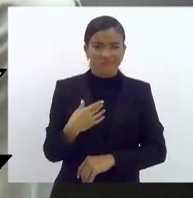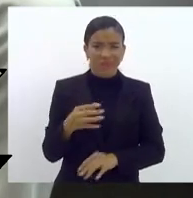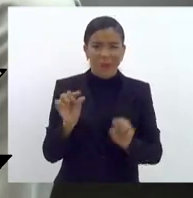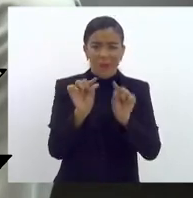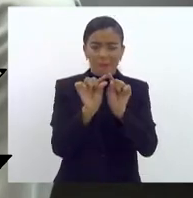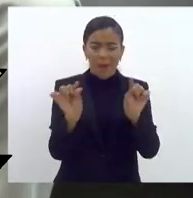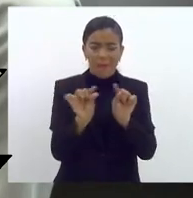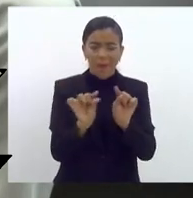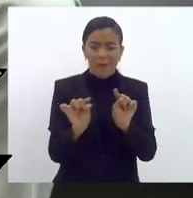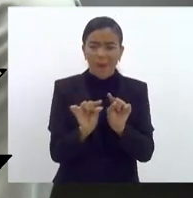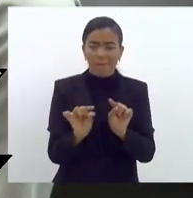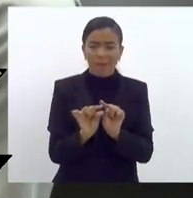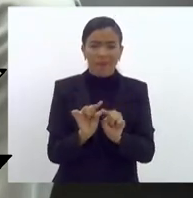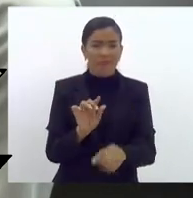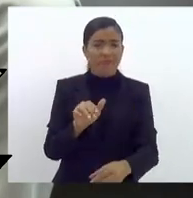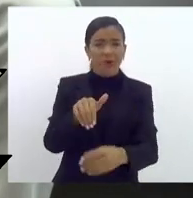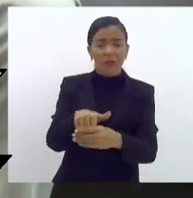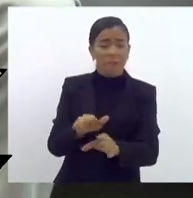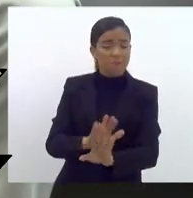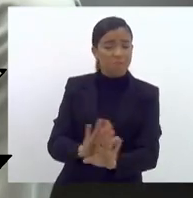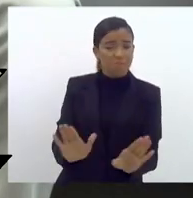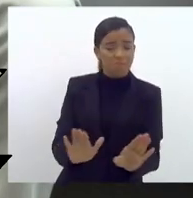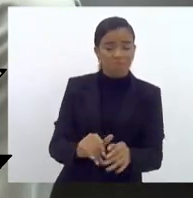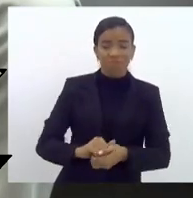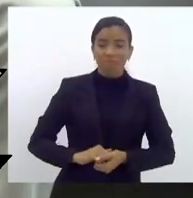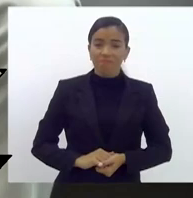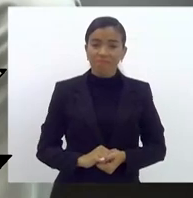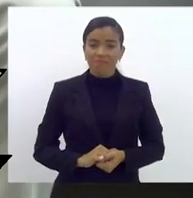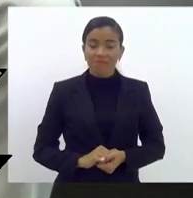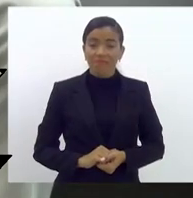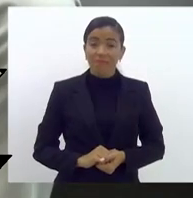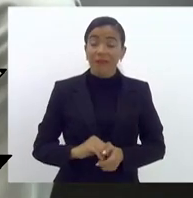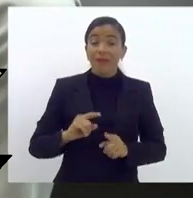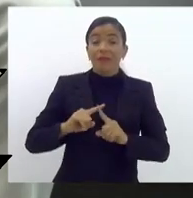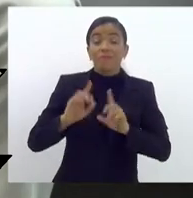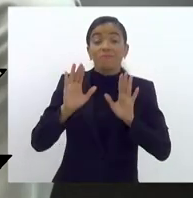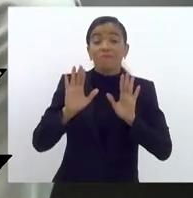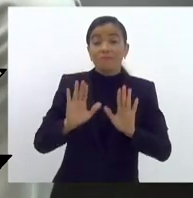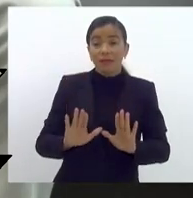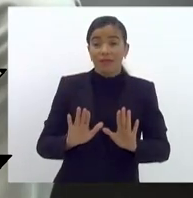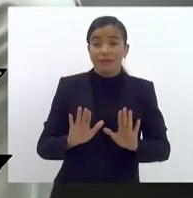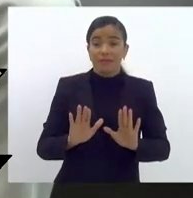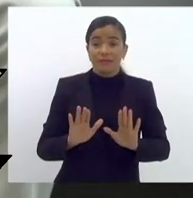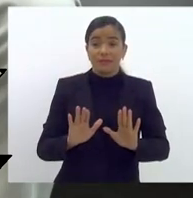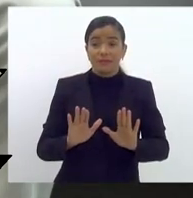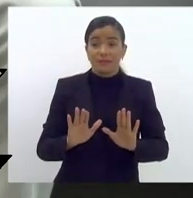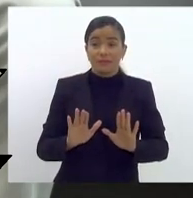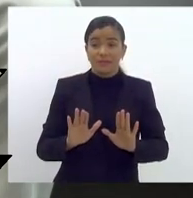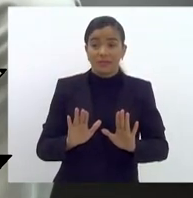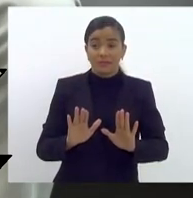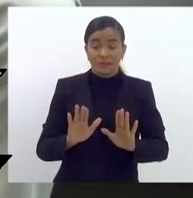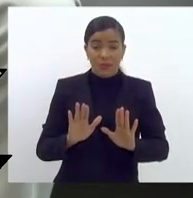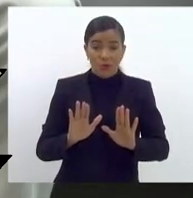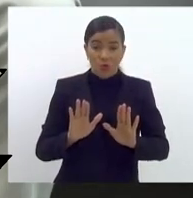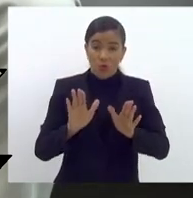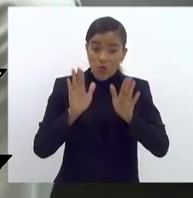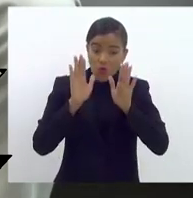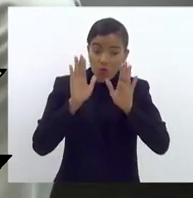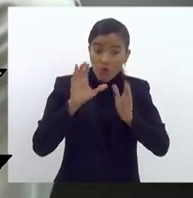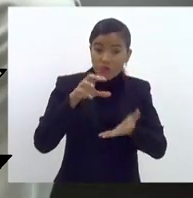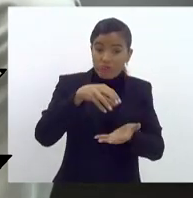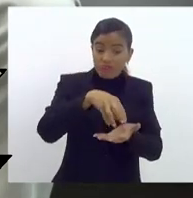linhas e depois voltar o órgão específico